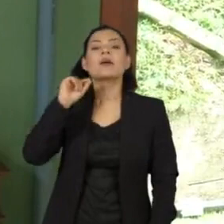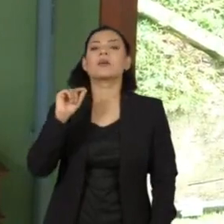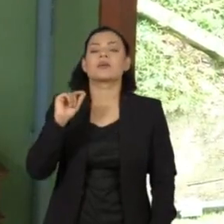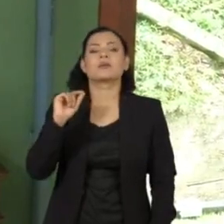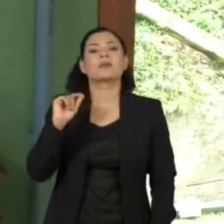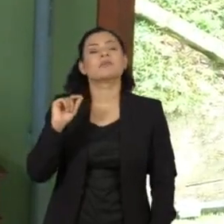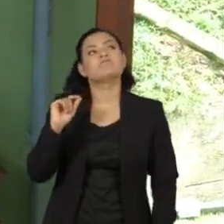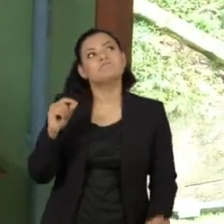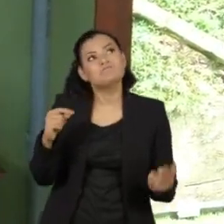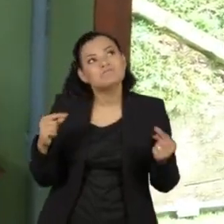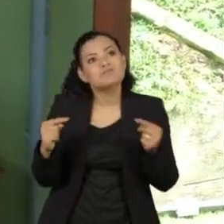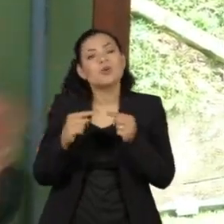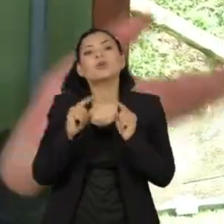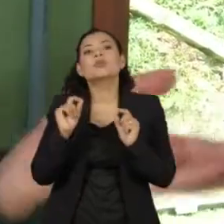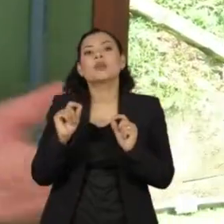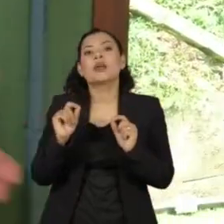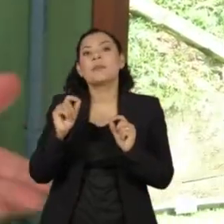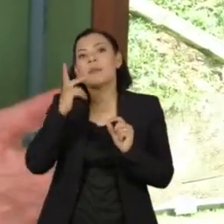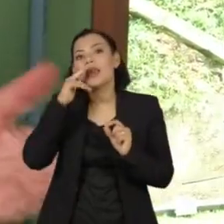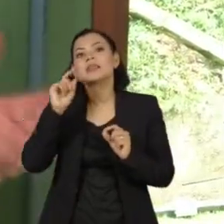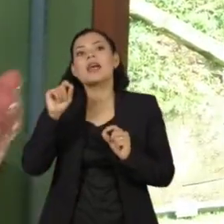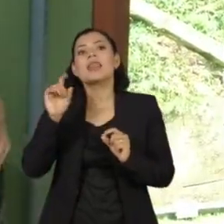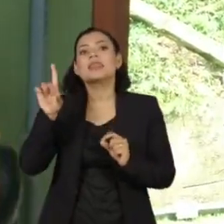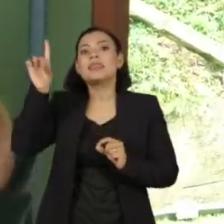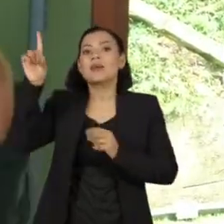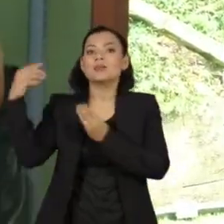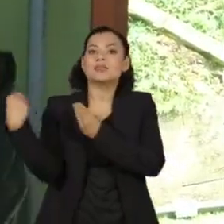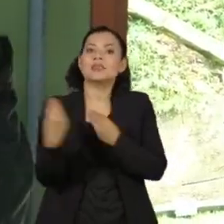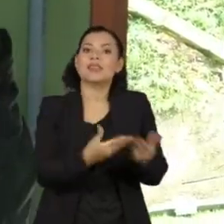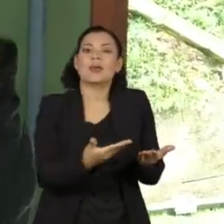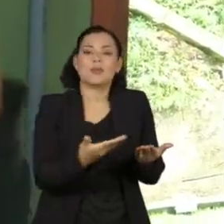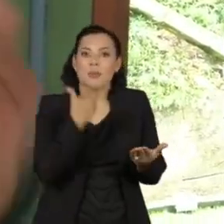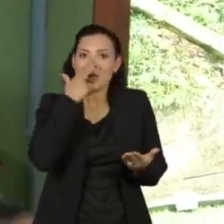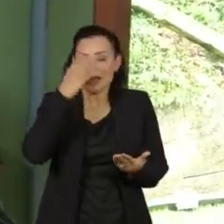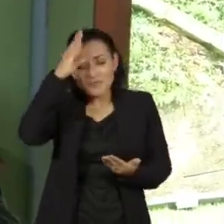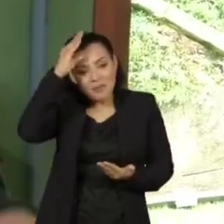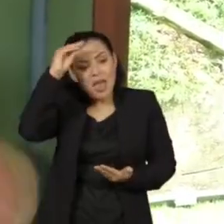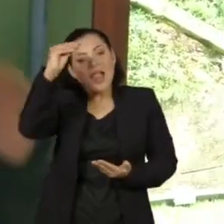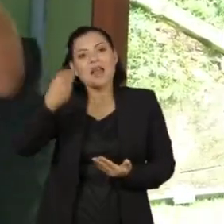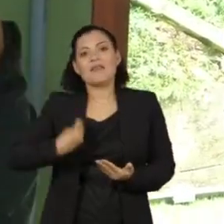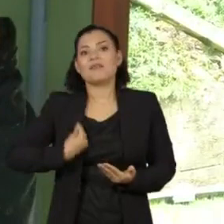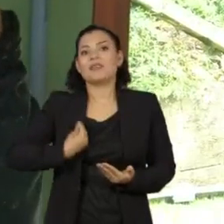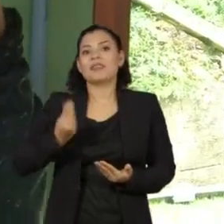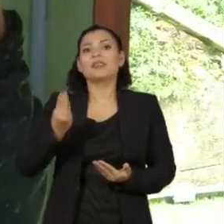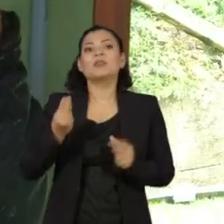a compensação de Deus para o Brasil não ter um prêmio Nobel de